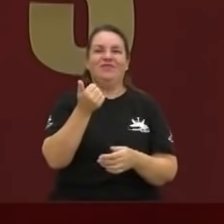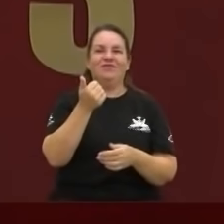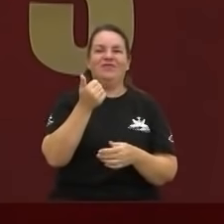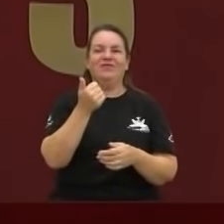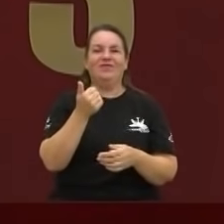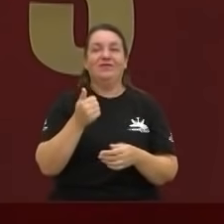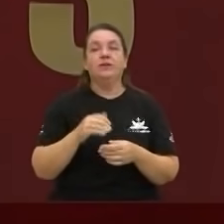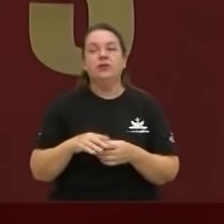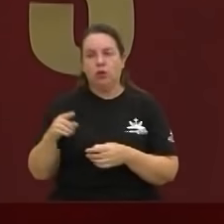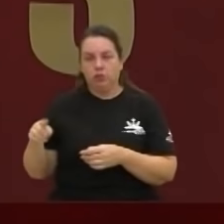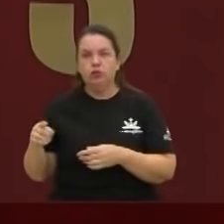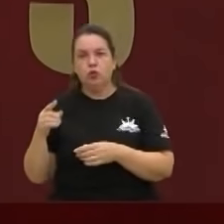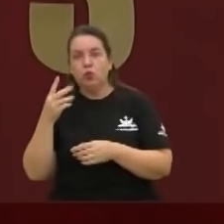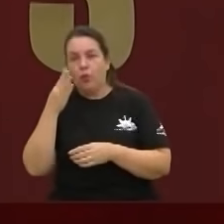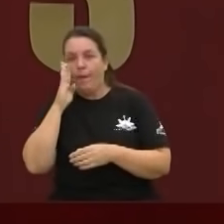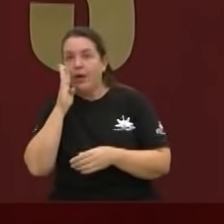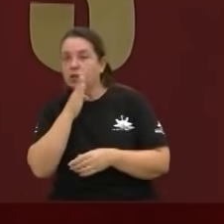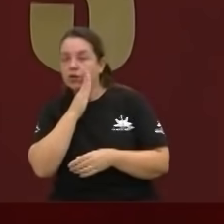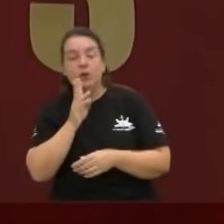Que eu veja,